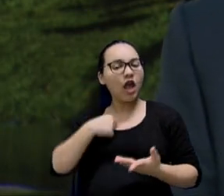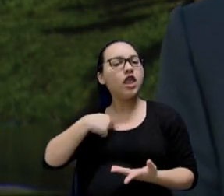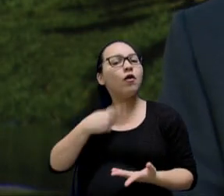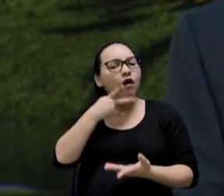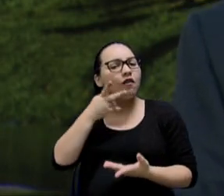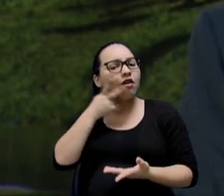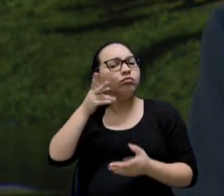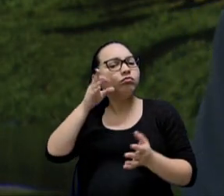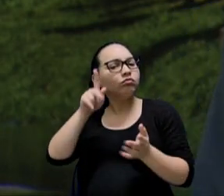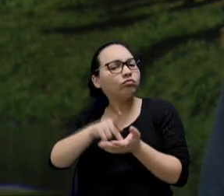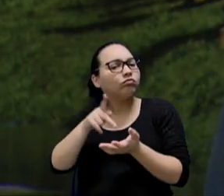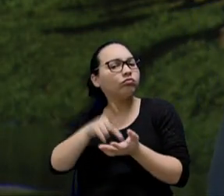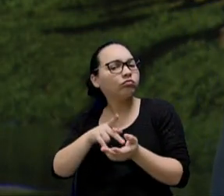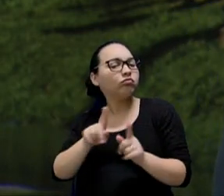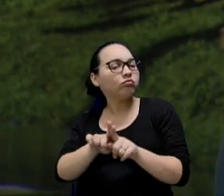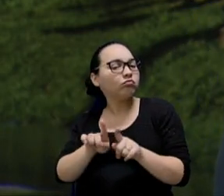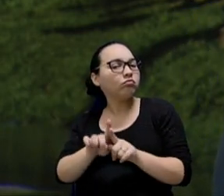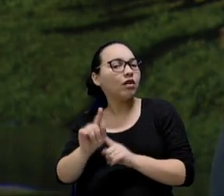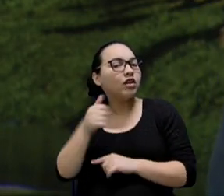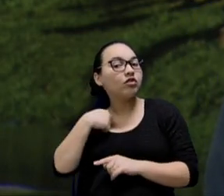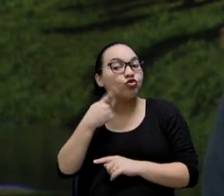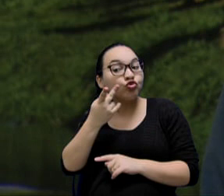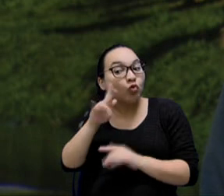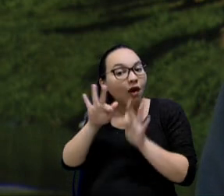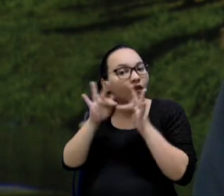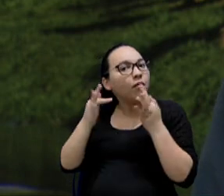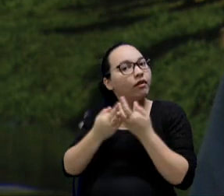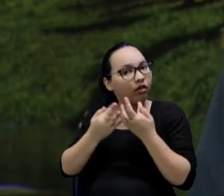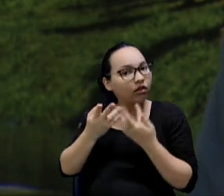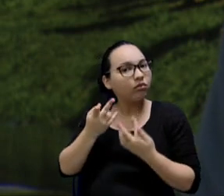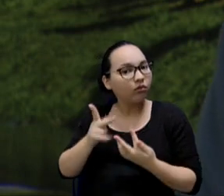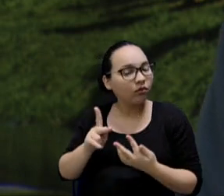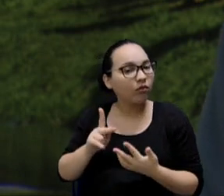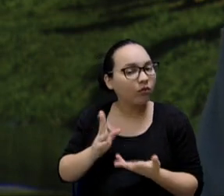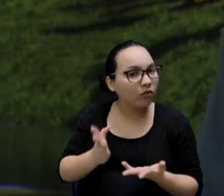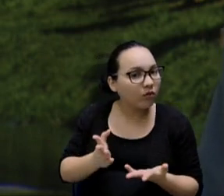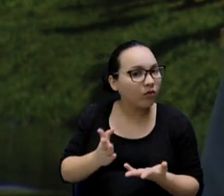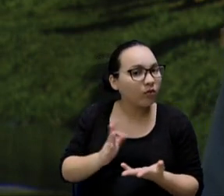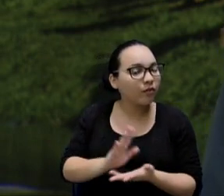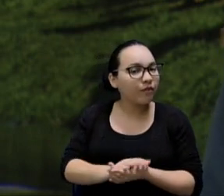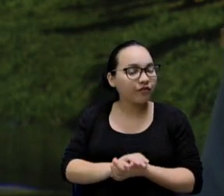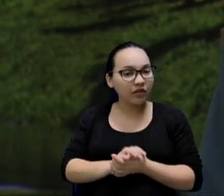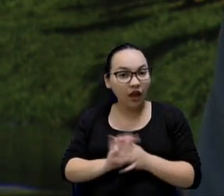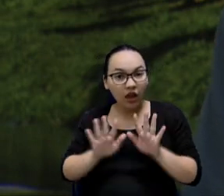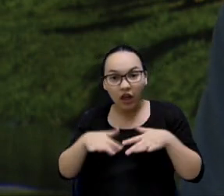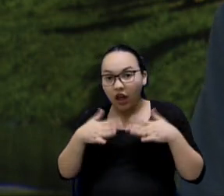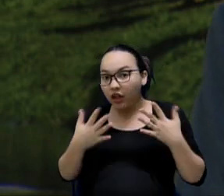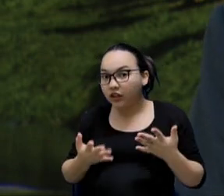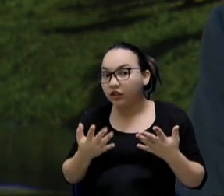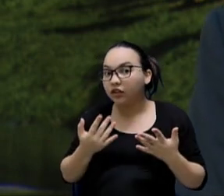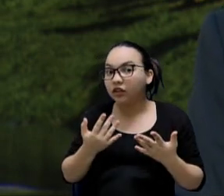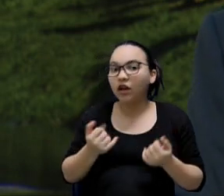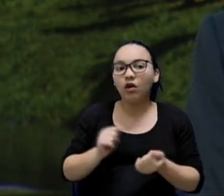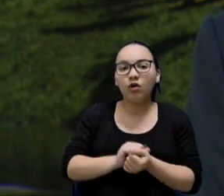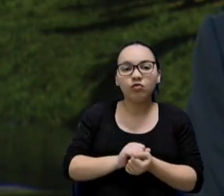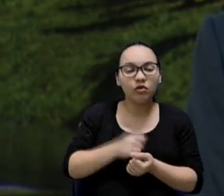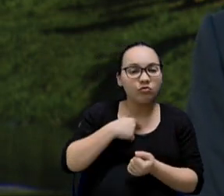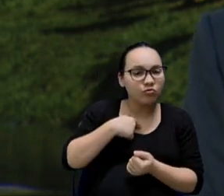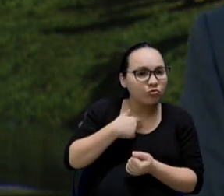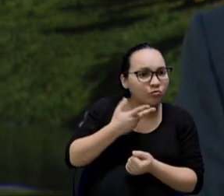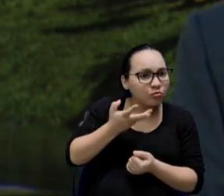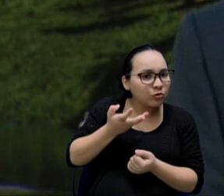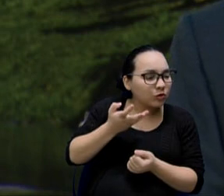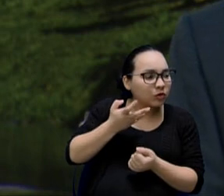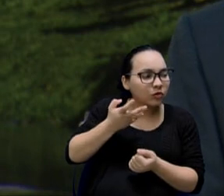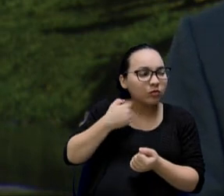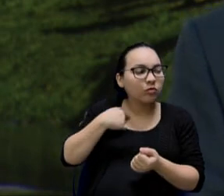testemunha do zelo que você tem com relação à sua família. Nós conversamos muito, né? Então, aqui, da alegria que ele teve quando você passou